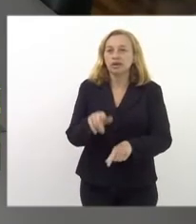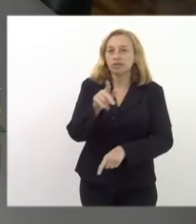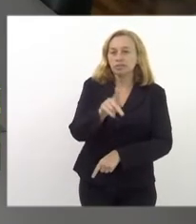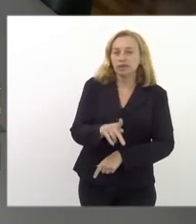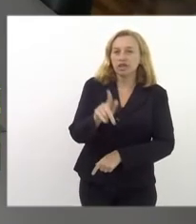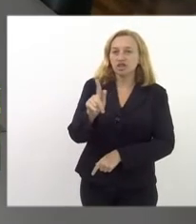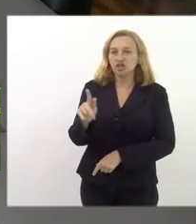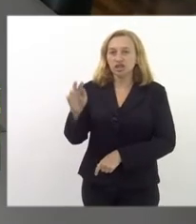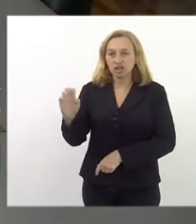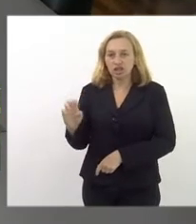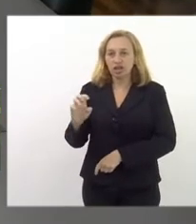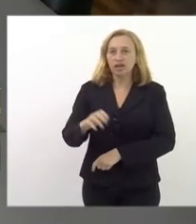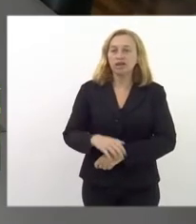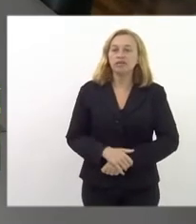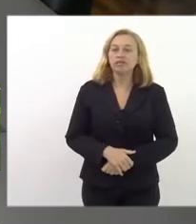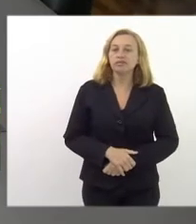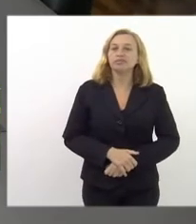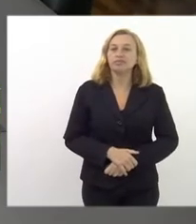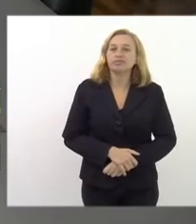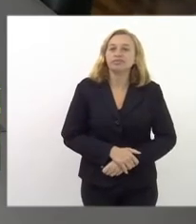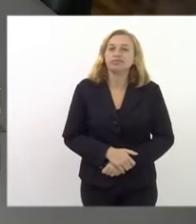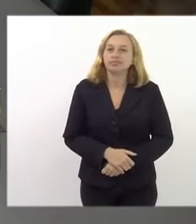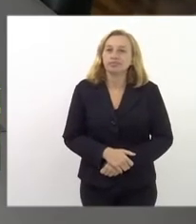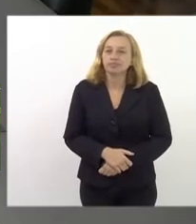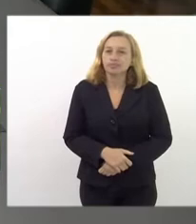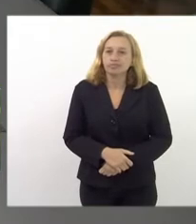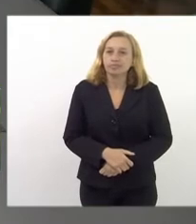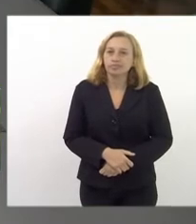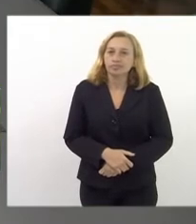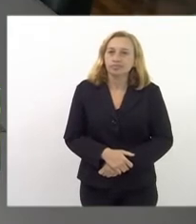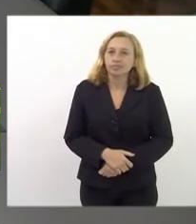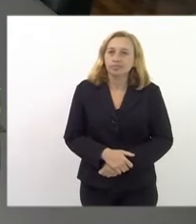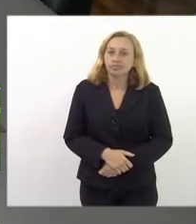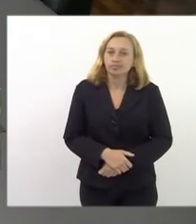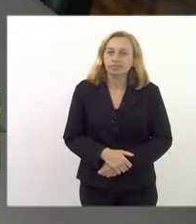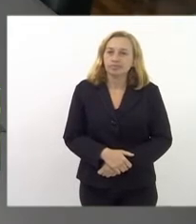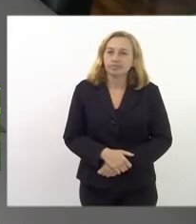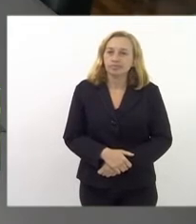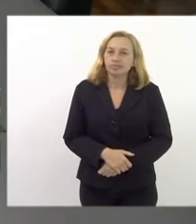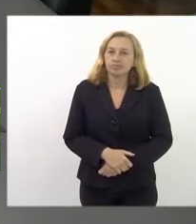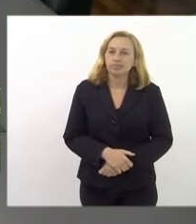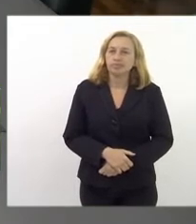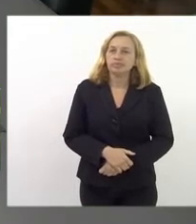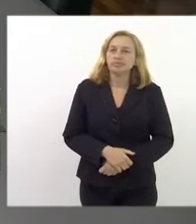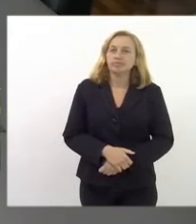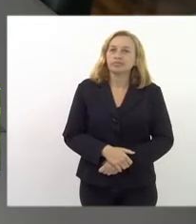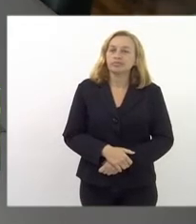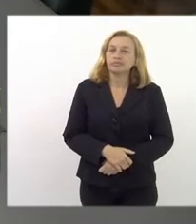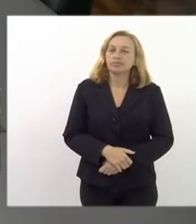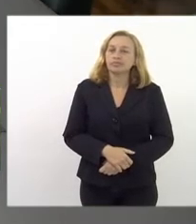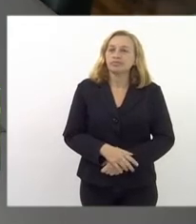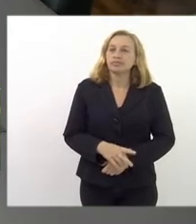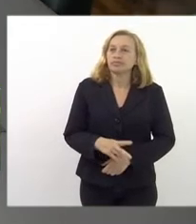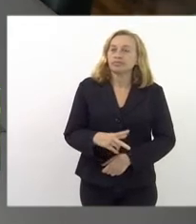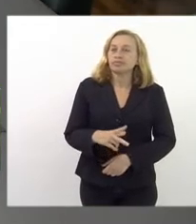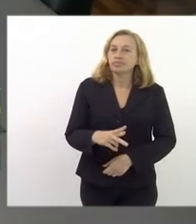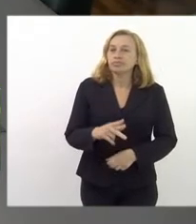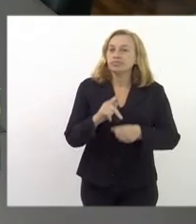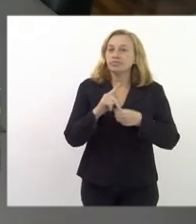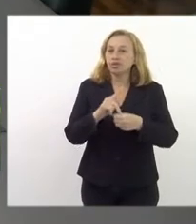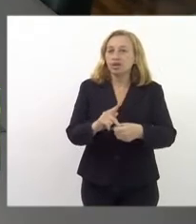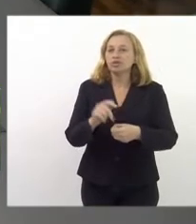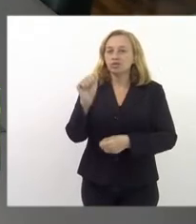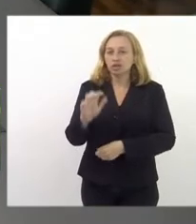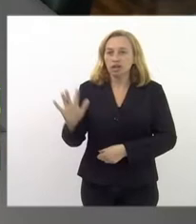razões da relação mesmo construída com o procurador-geral do B, com a STN,